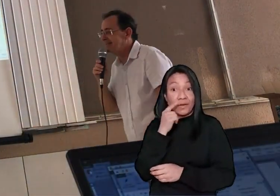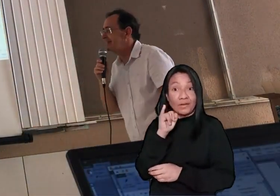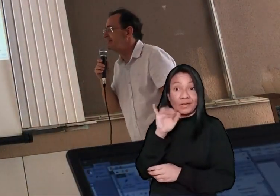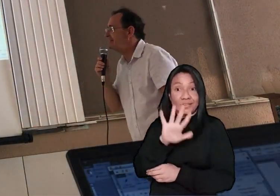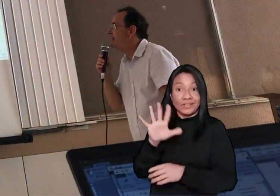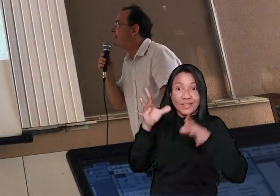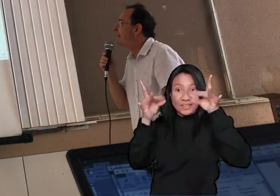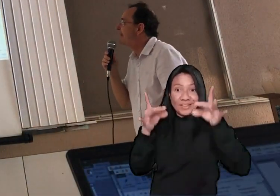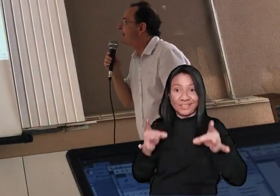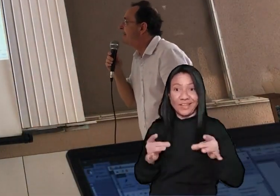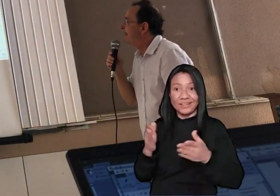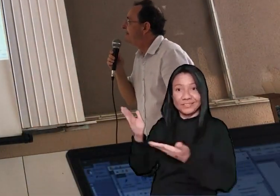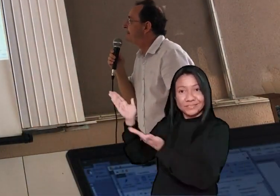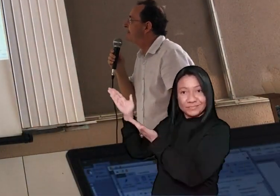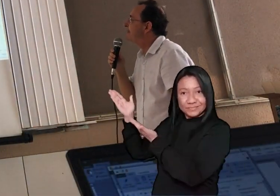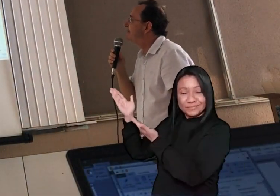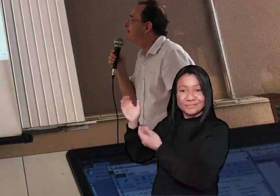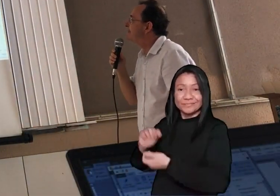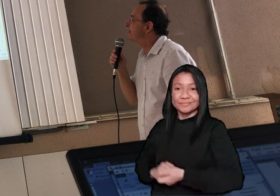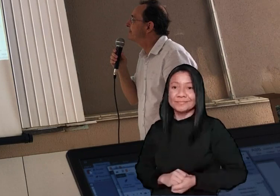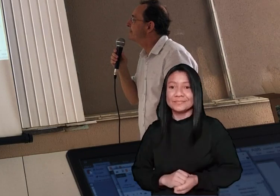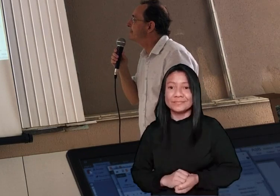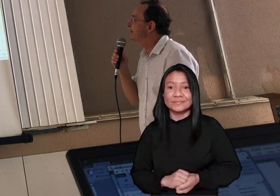é interessante, né?